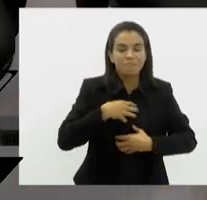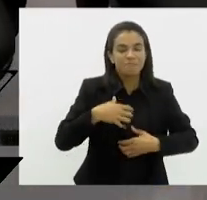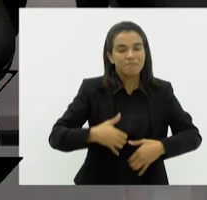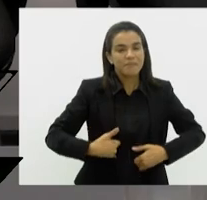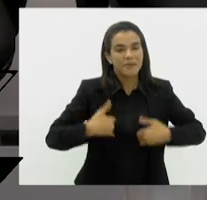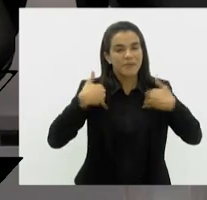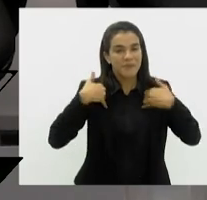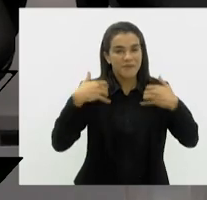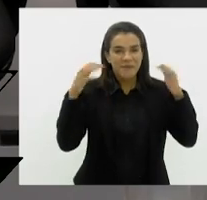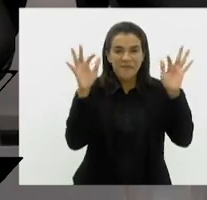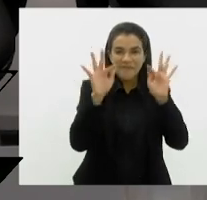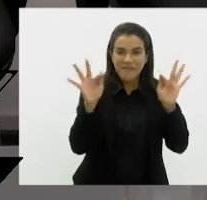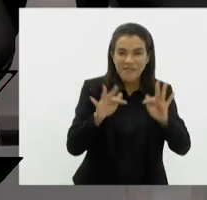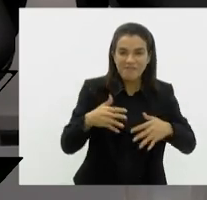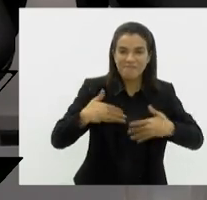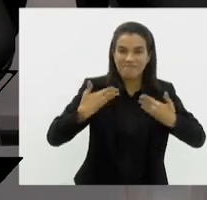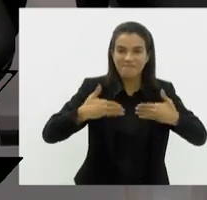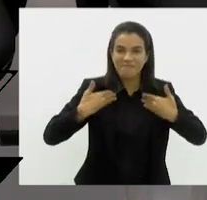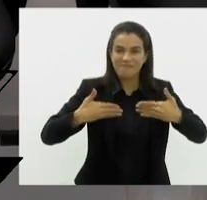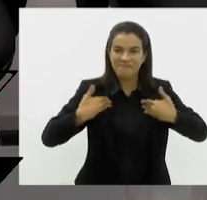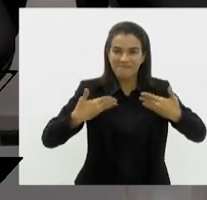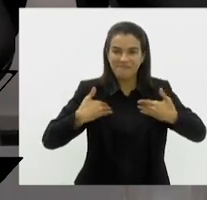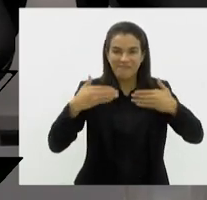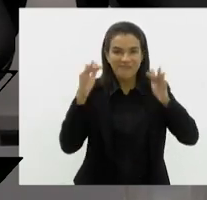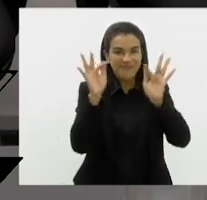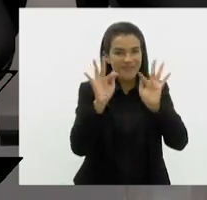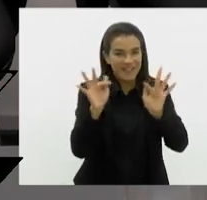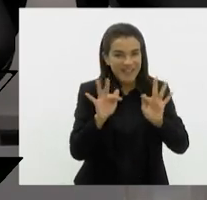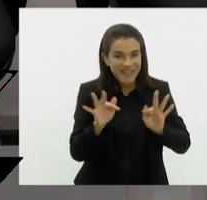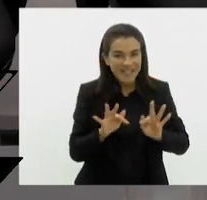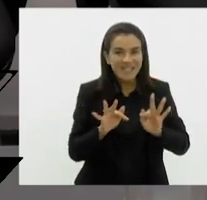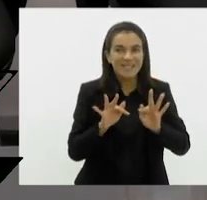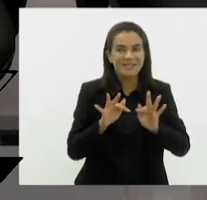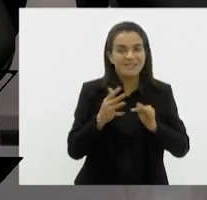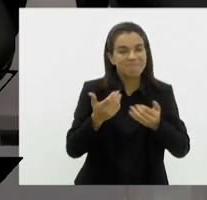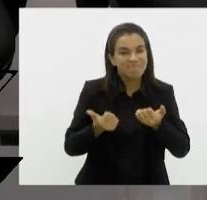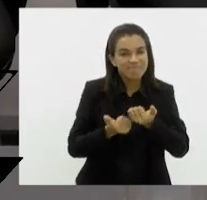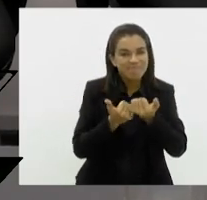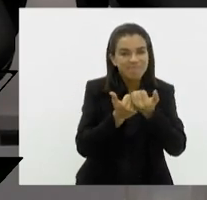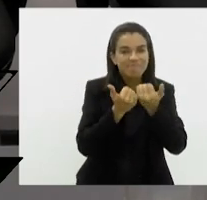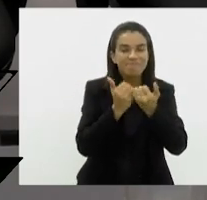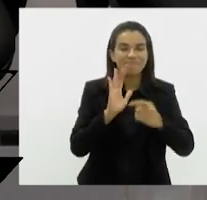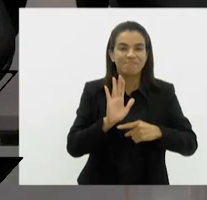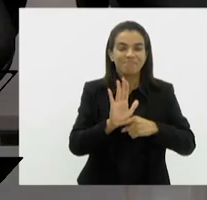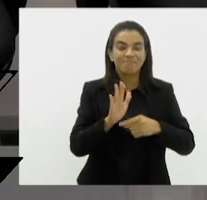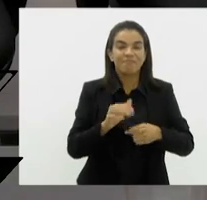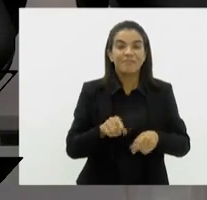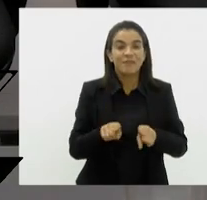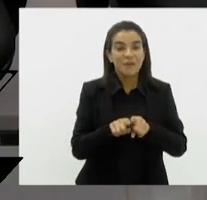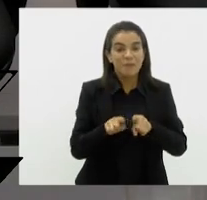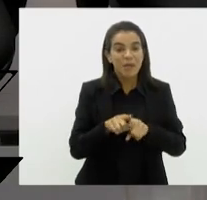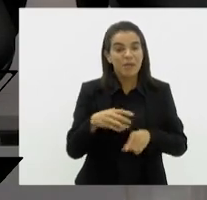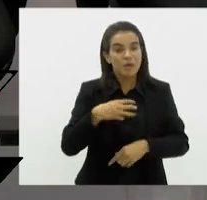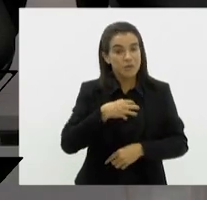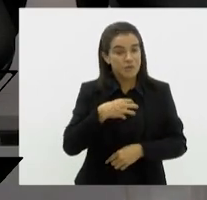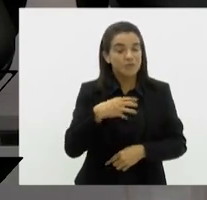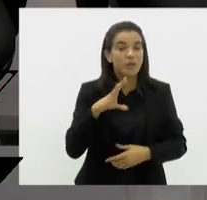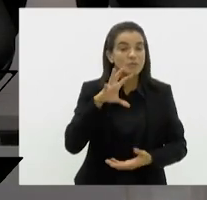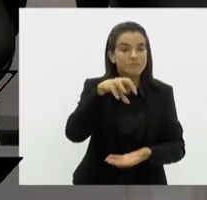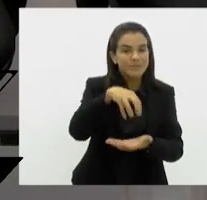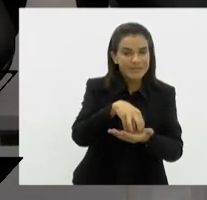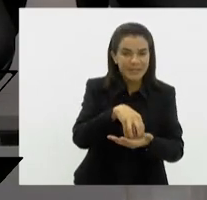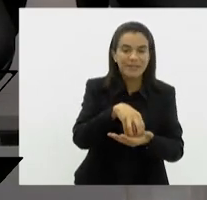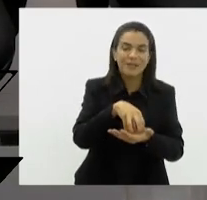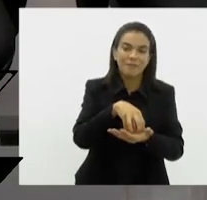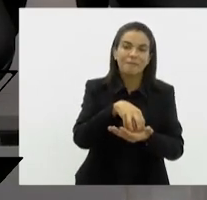uma alegria, estou muito animada e feliz de poder fazer alguma contribuição. Dizer também que estive no Centro de Imagens, até como presidente